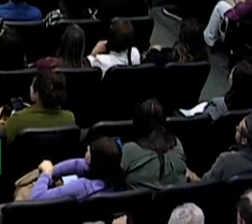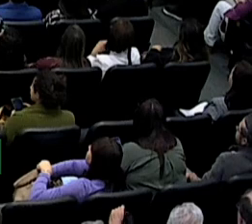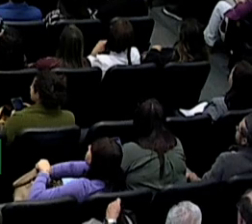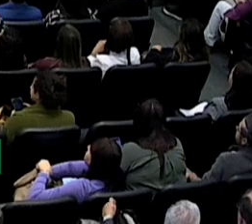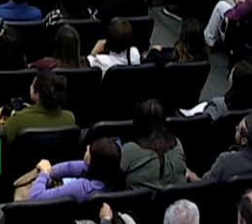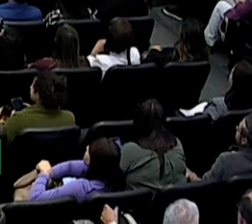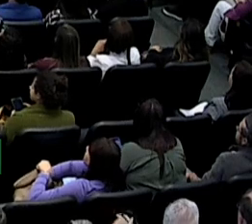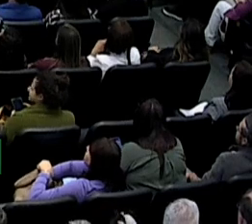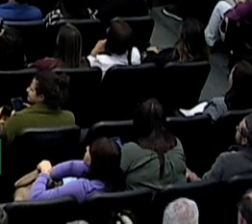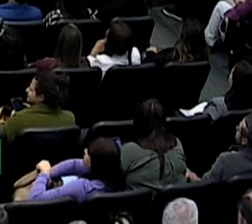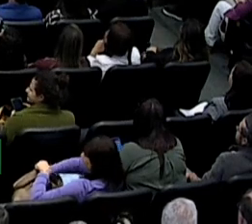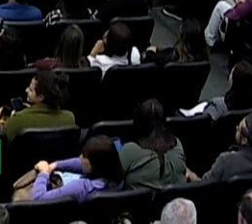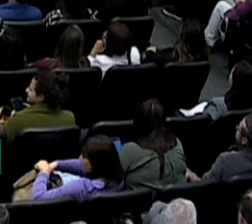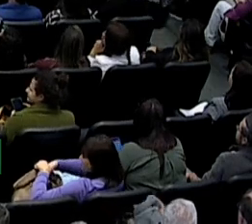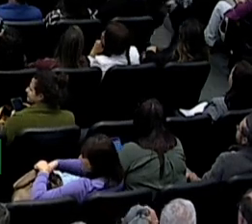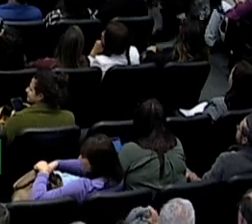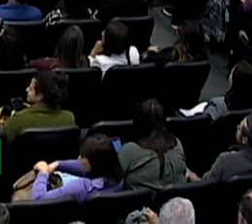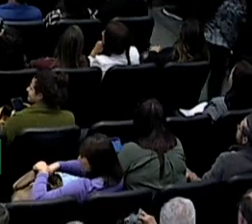ver,